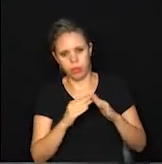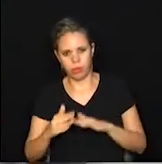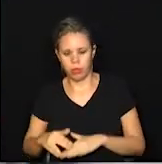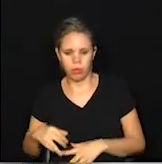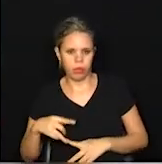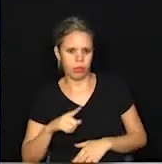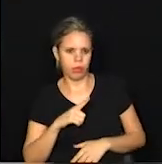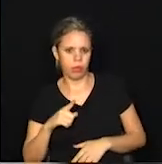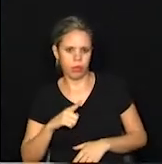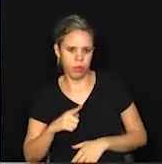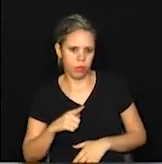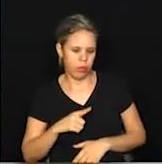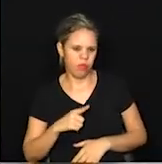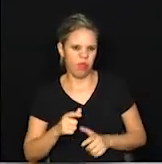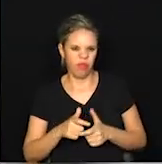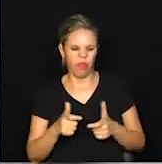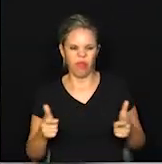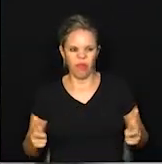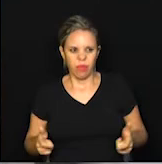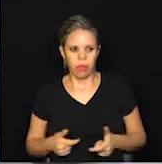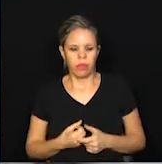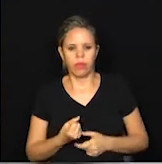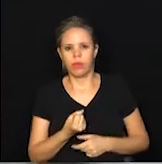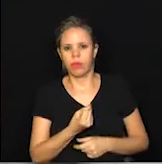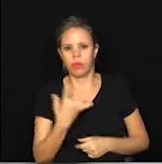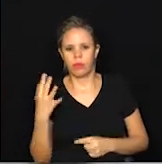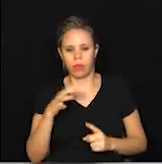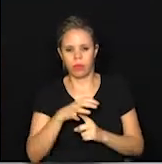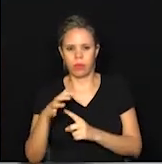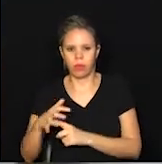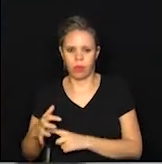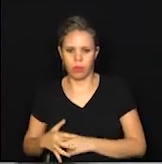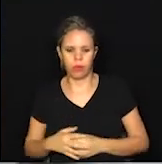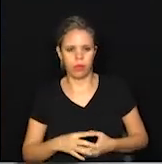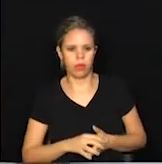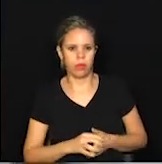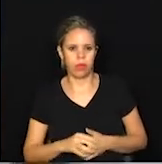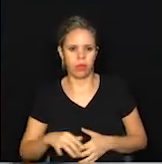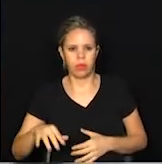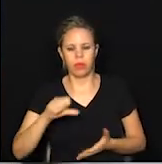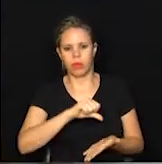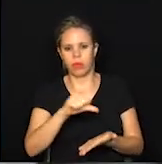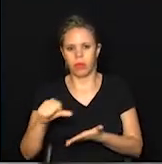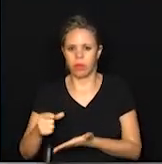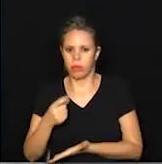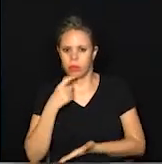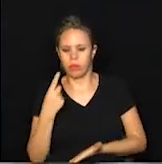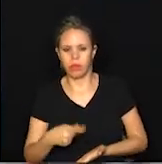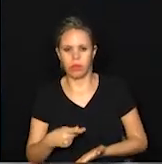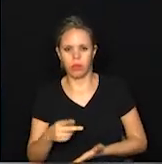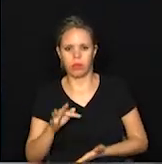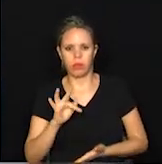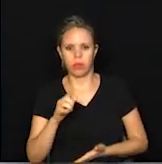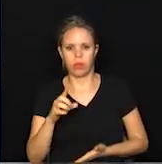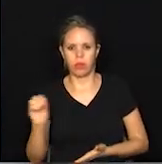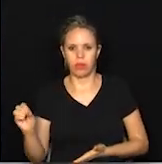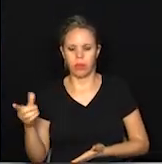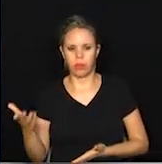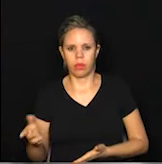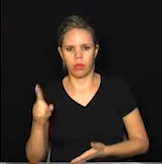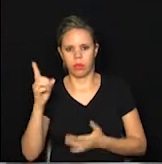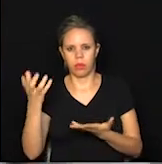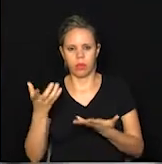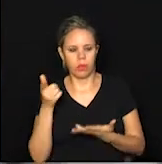temos essa vasta quantidade de praças em todos os pontos de Campinas, se o Fernando, se Deus quiser,